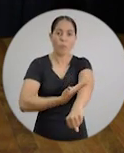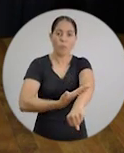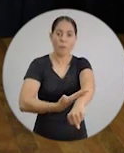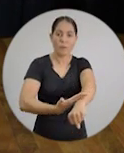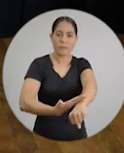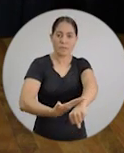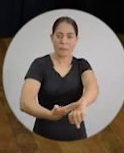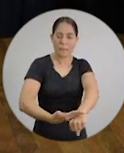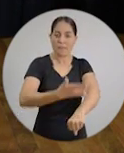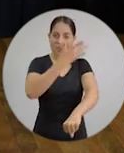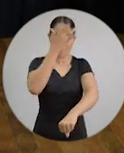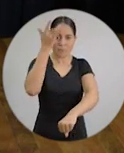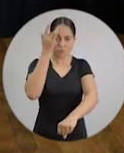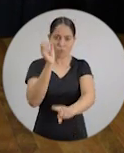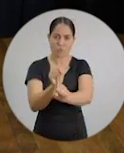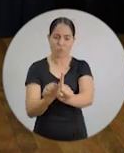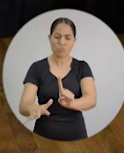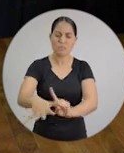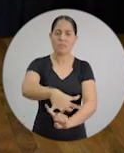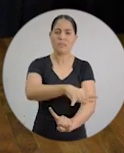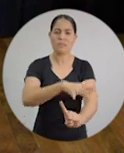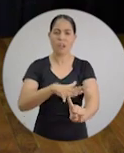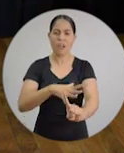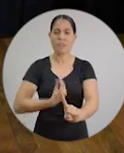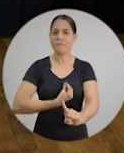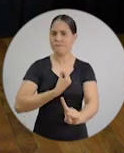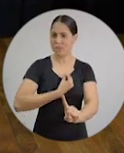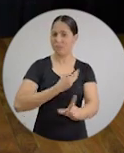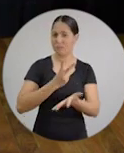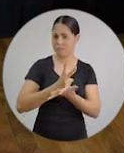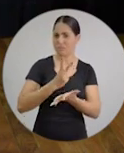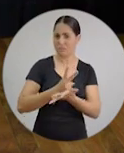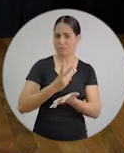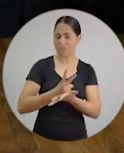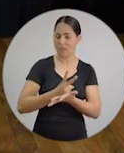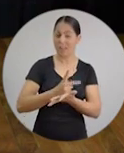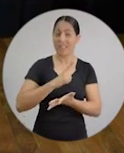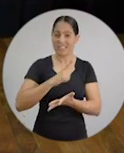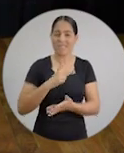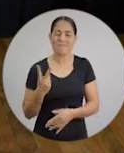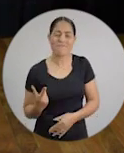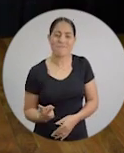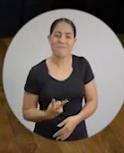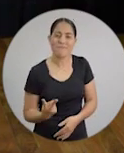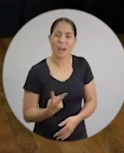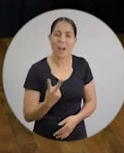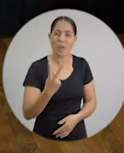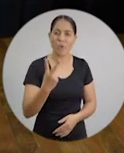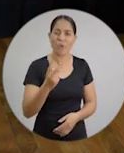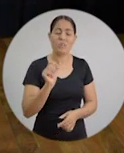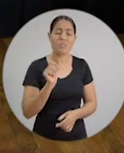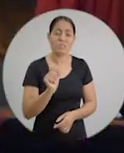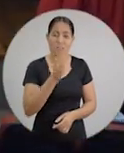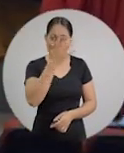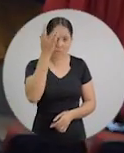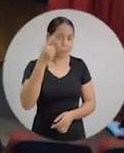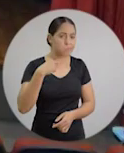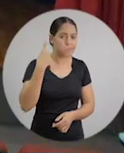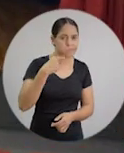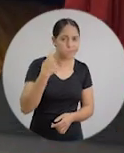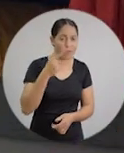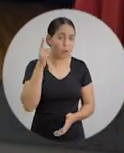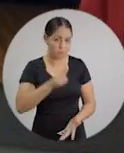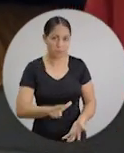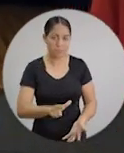a conduta do indivíduo na sociedade, se a conduta dele na vida em sociedade tem os